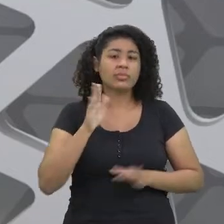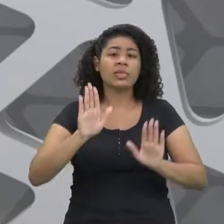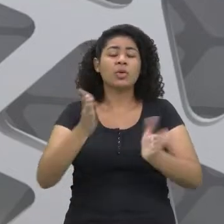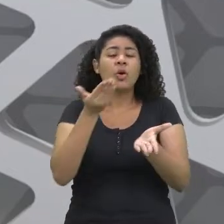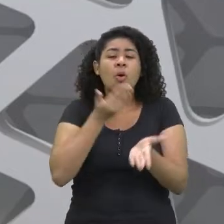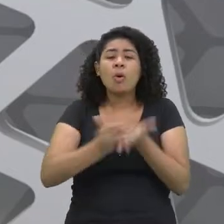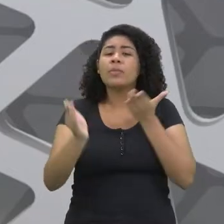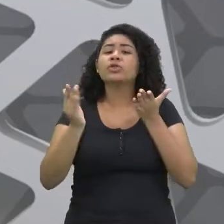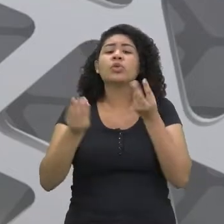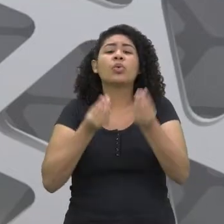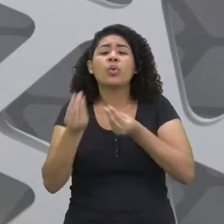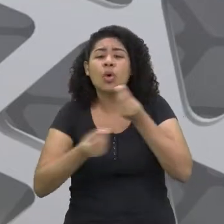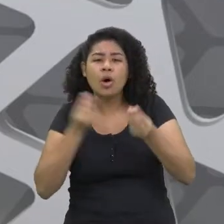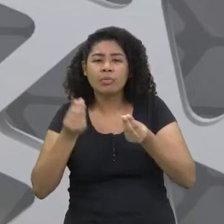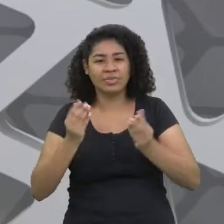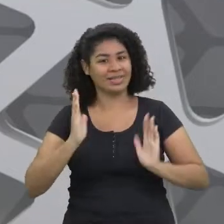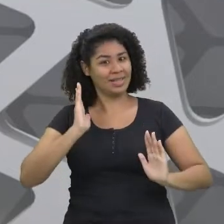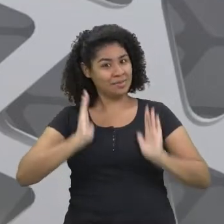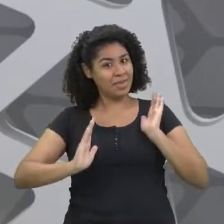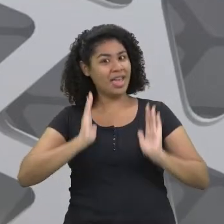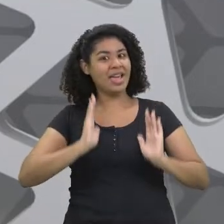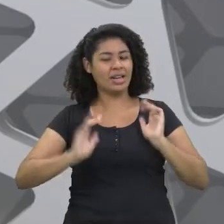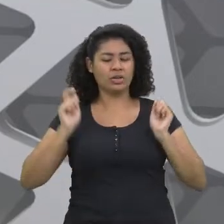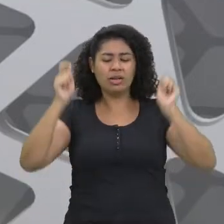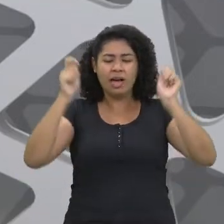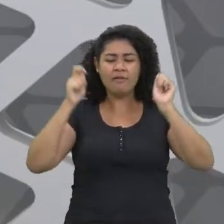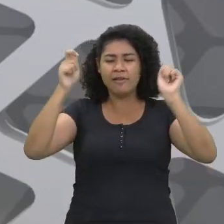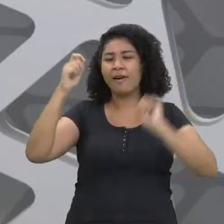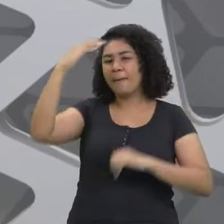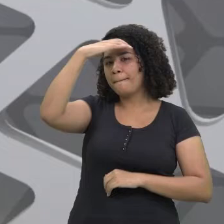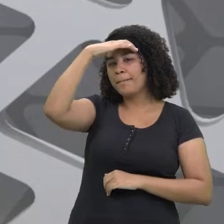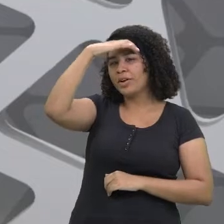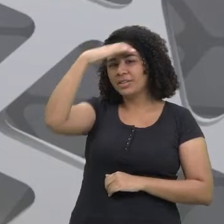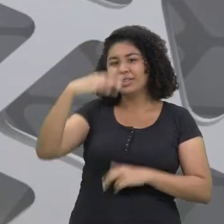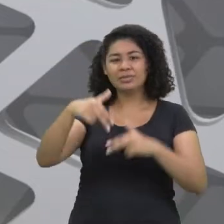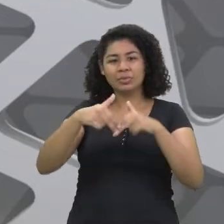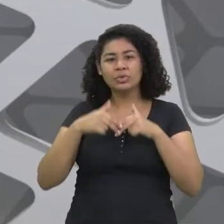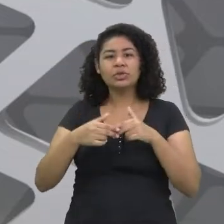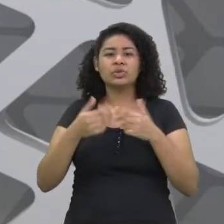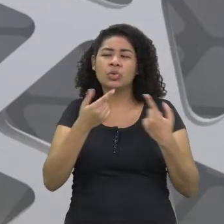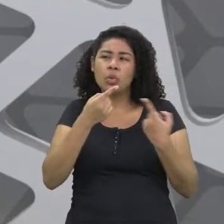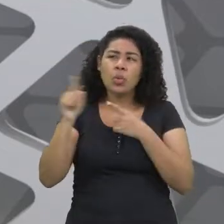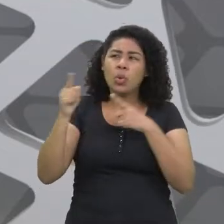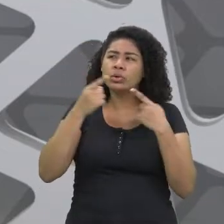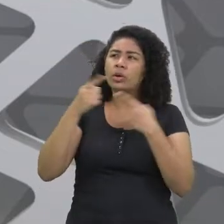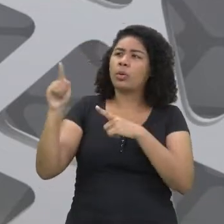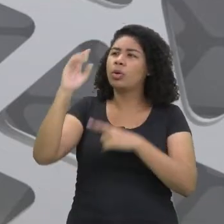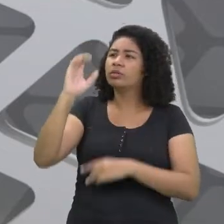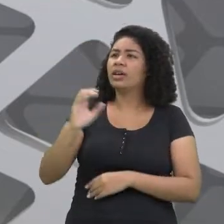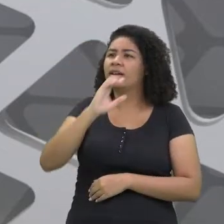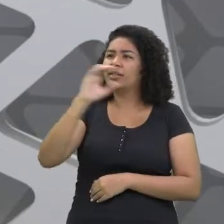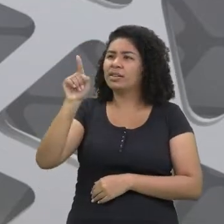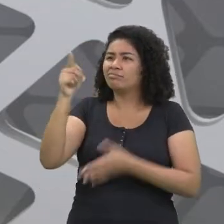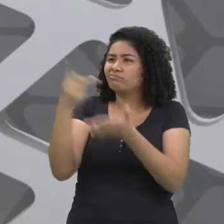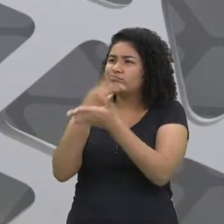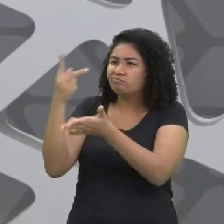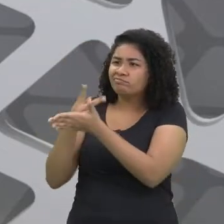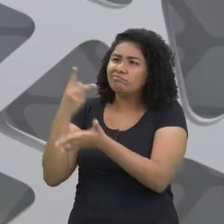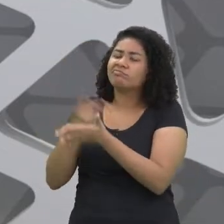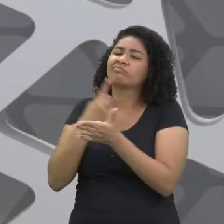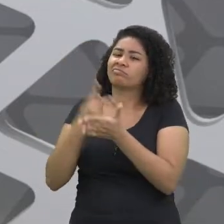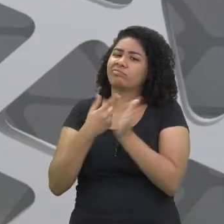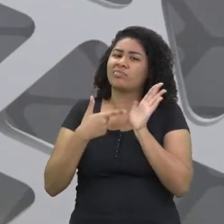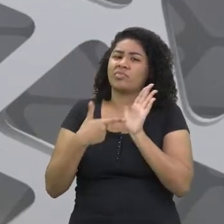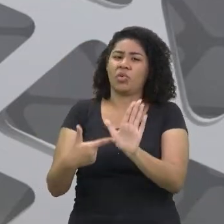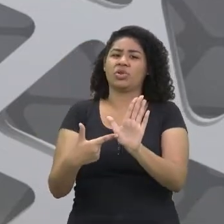começou? Começou durante o processo da Reforma Protestante, quando começou a se criticar os erros que haviam dentro